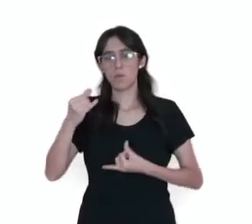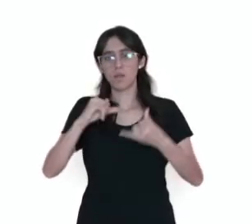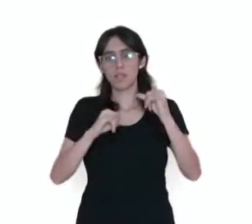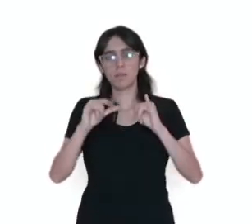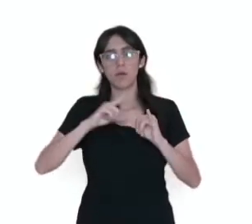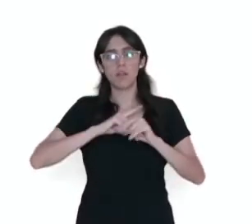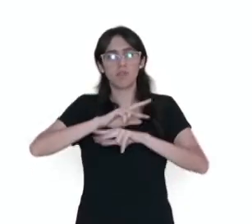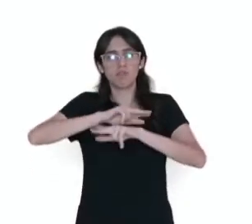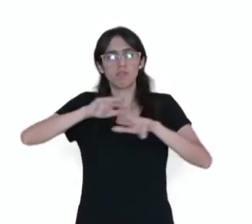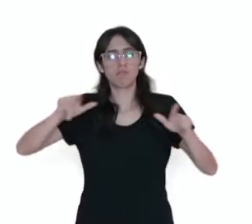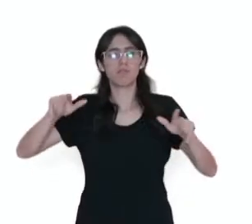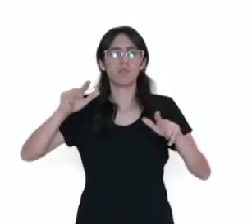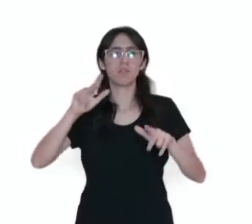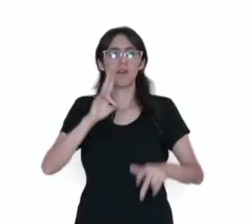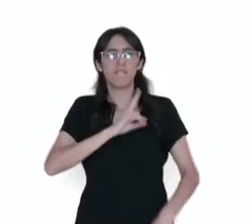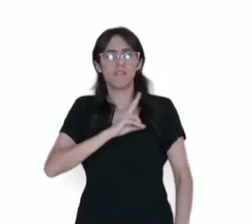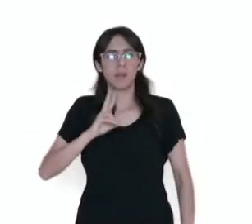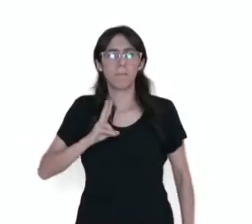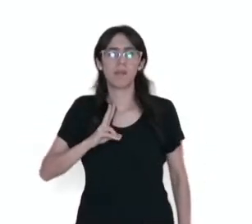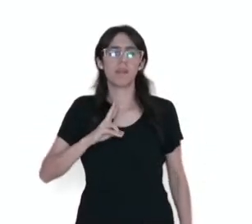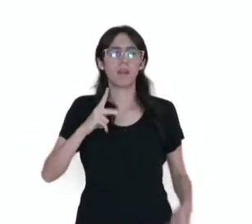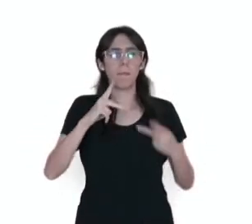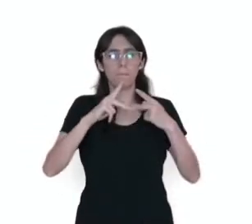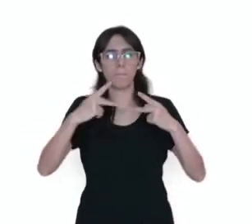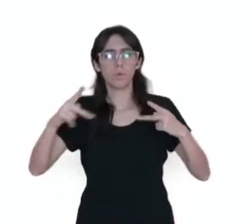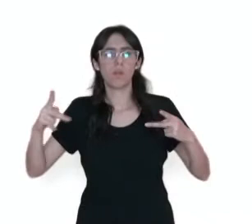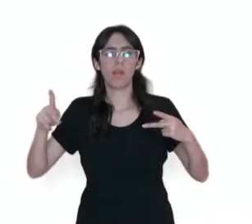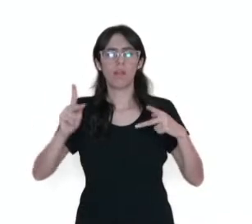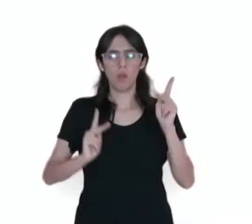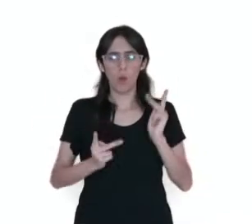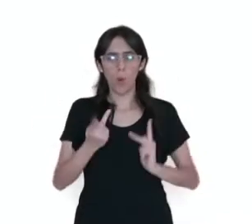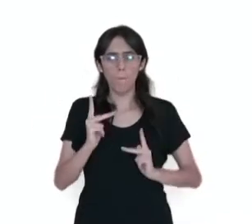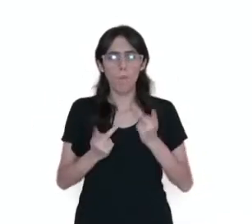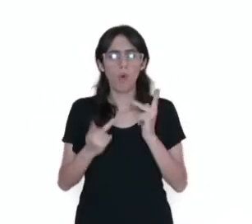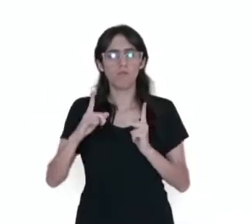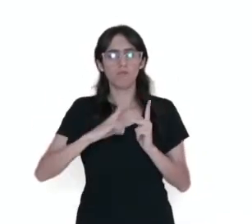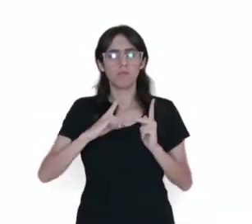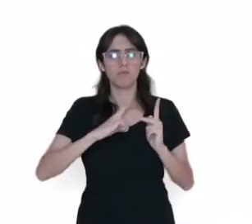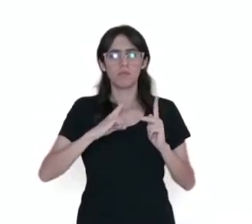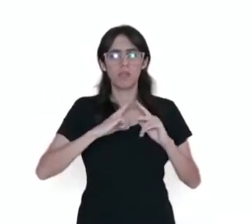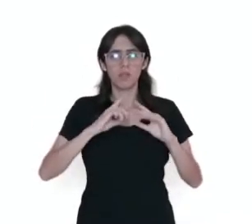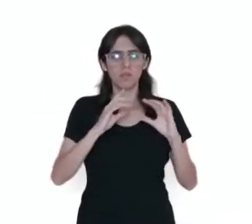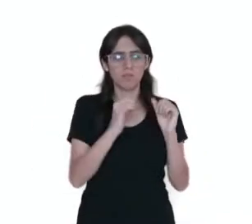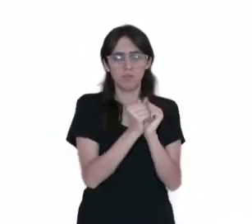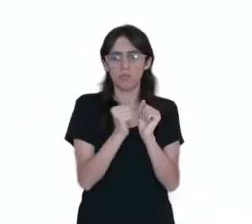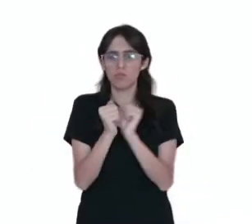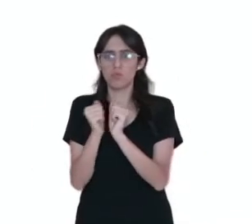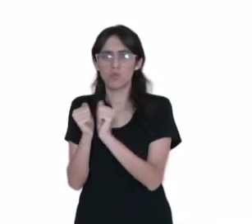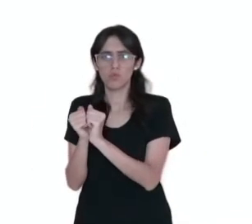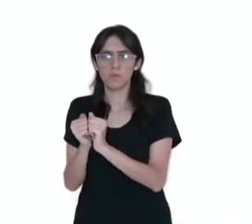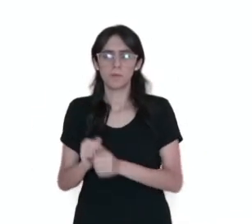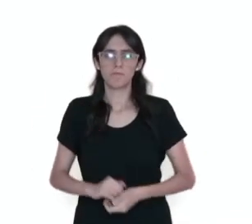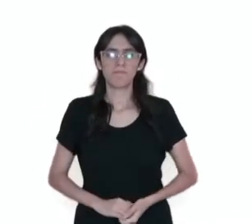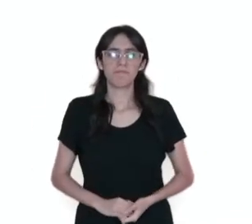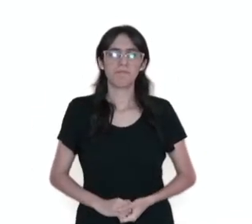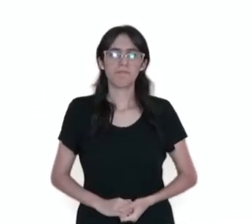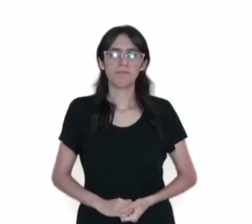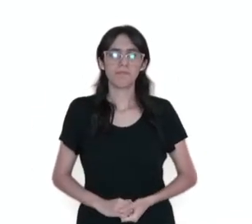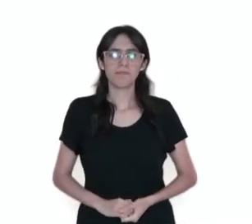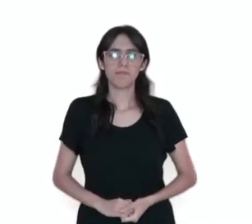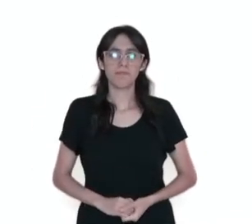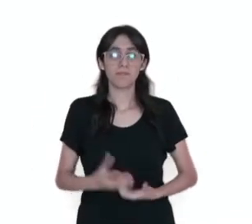hormônios e etc., a partir de organismos vivos ou de células, síntese de proteínas. E